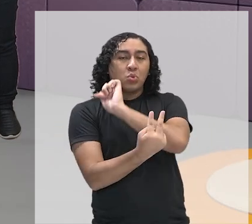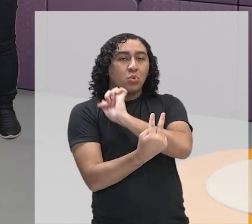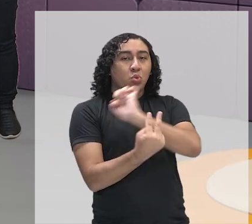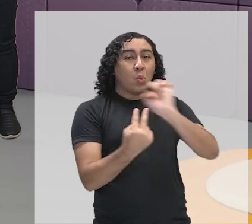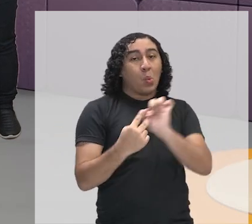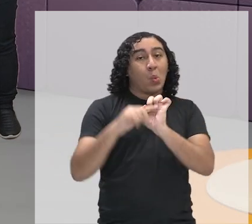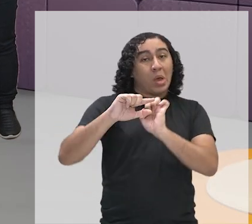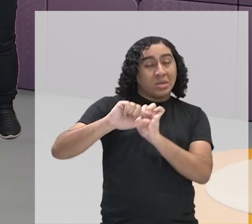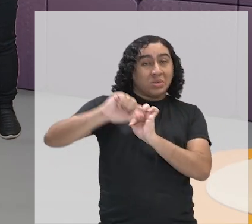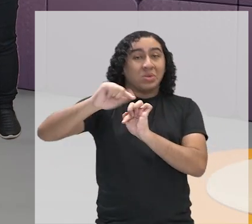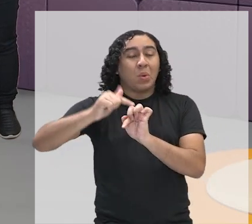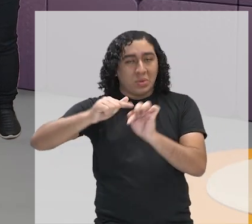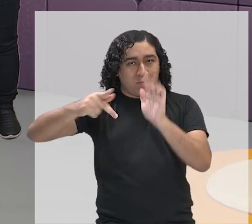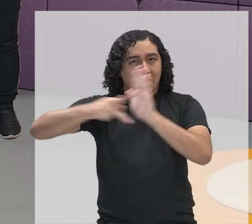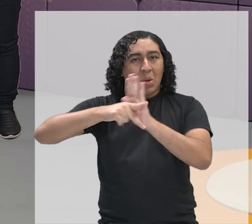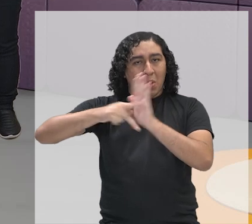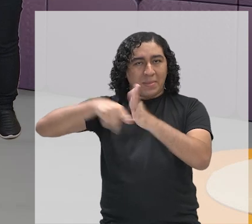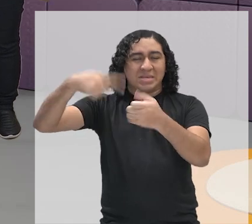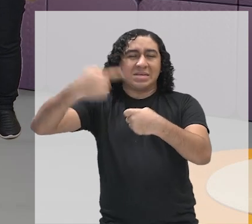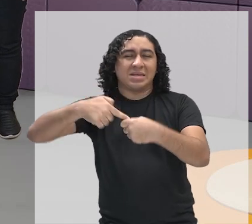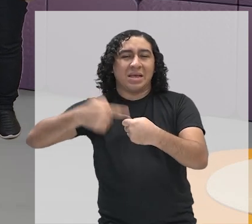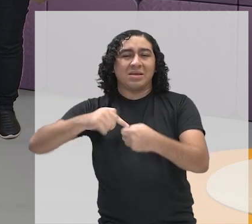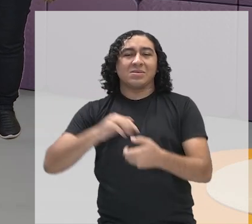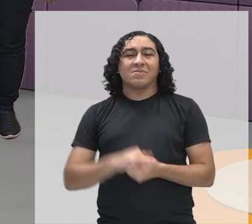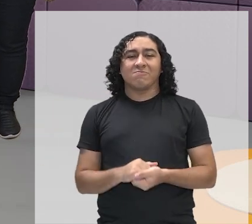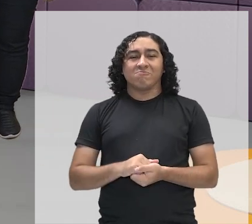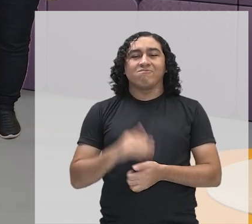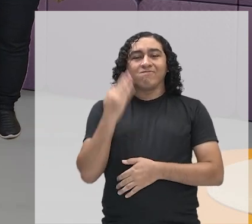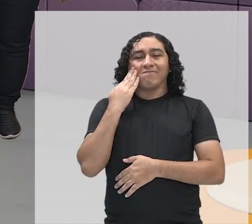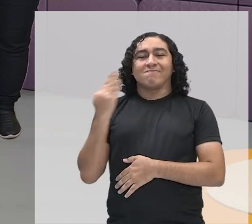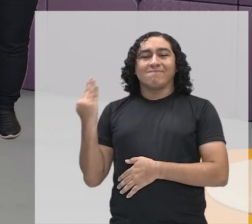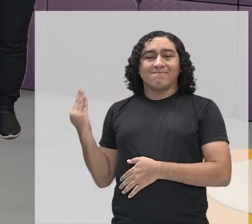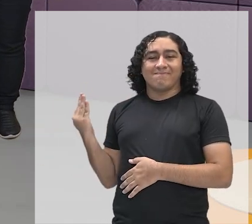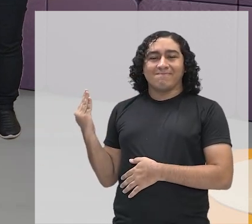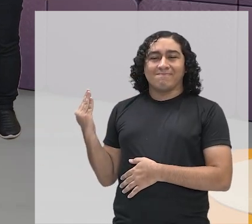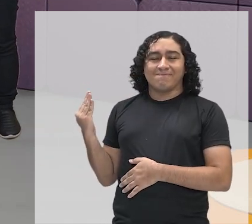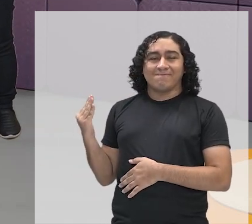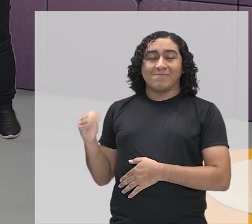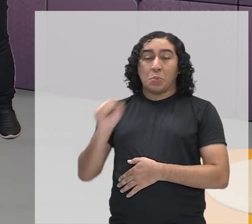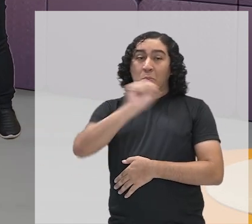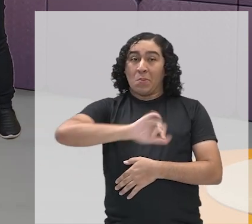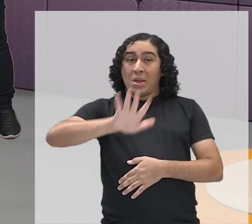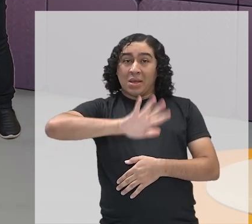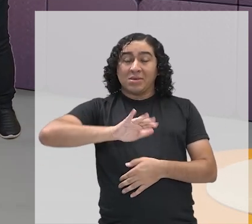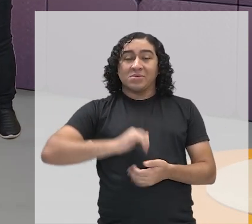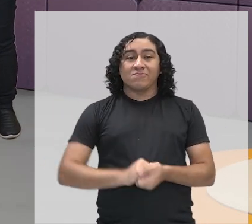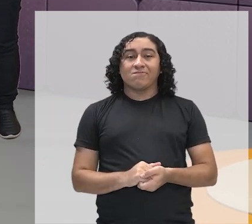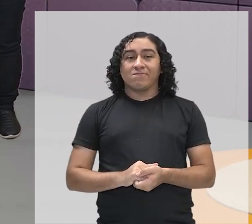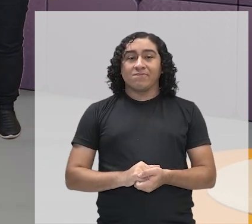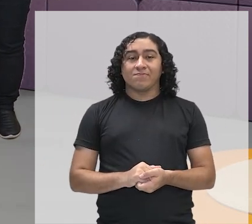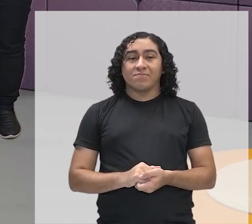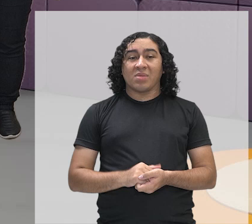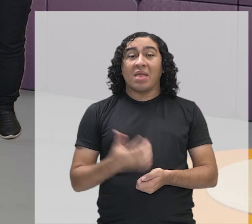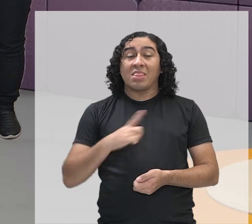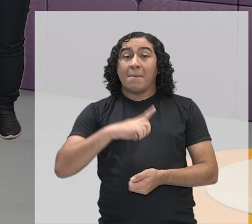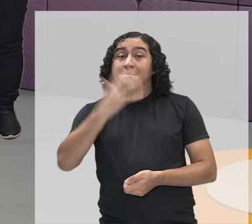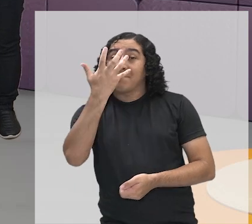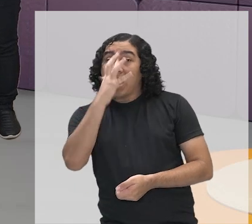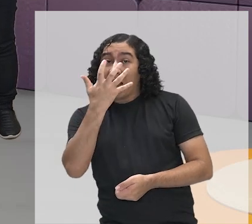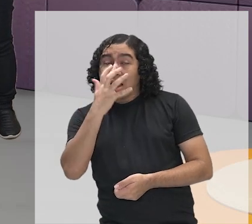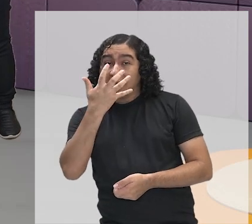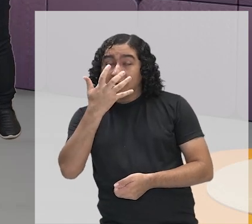grandes cidades-estados. Olha que fofo, estou aqui do lado, né? Aqui em cima temos máscaras de tragédia e